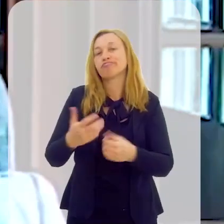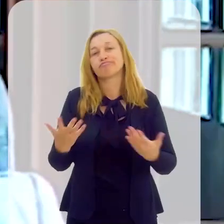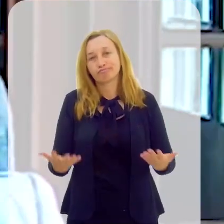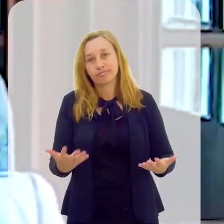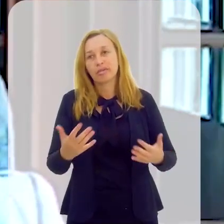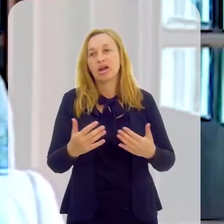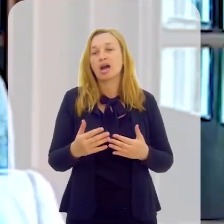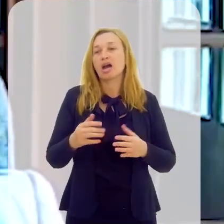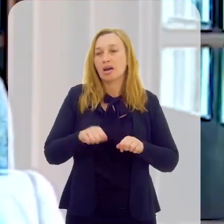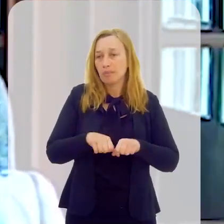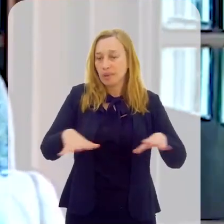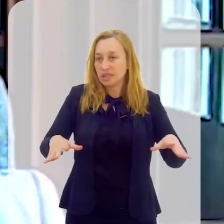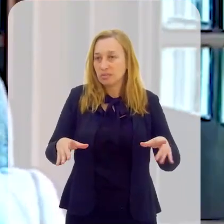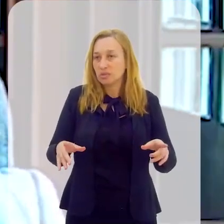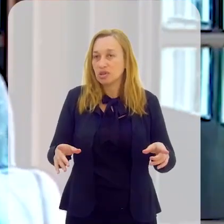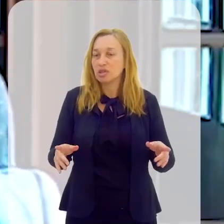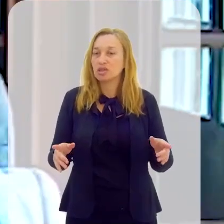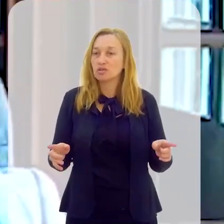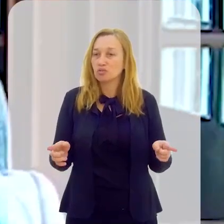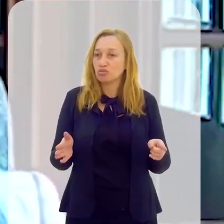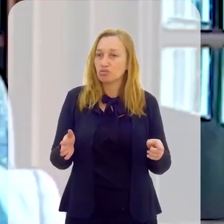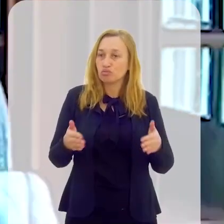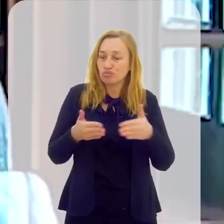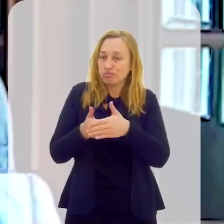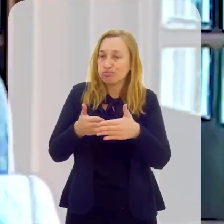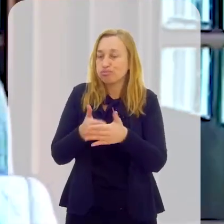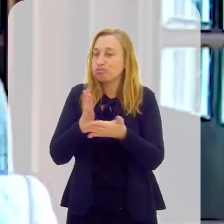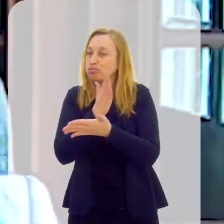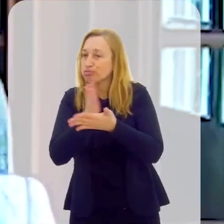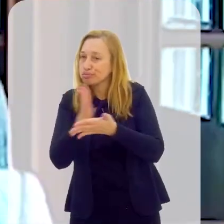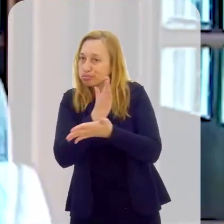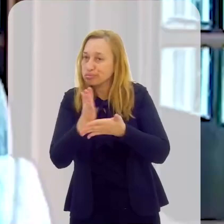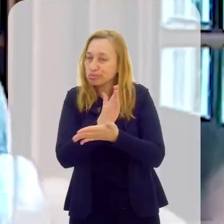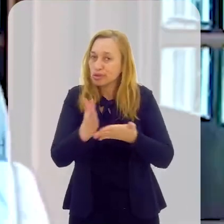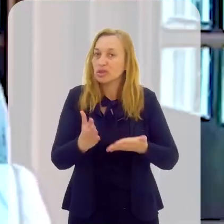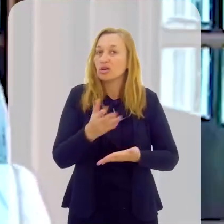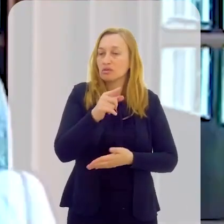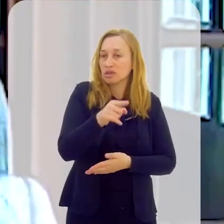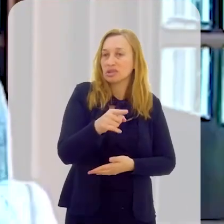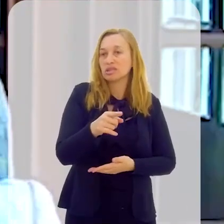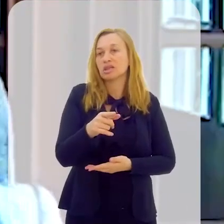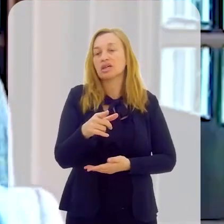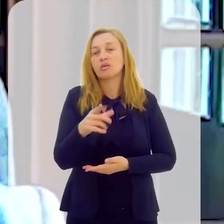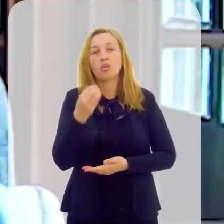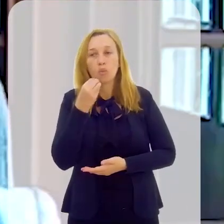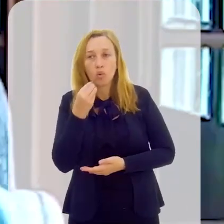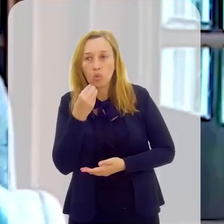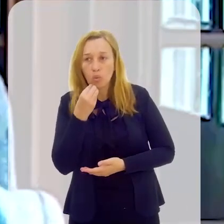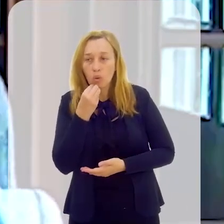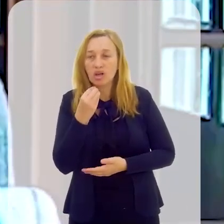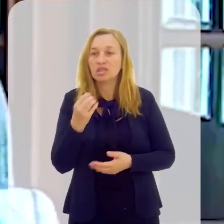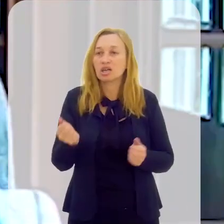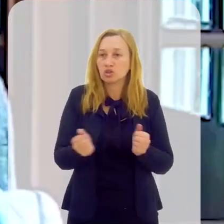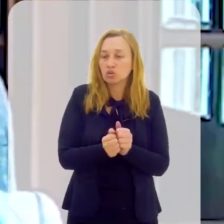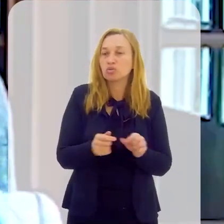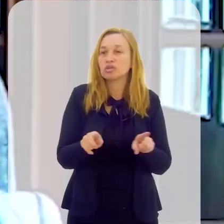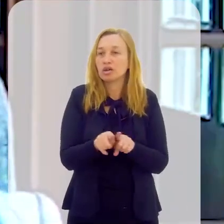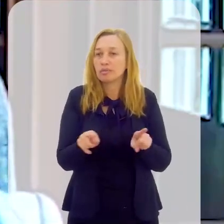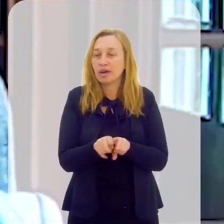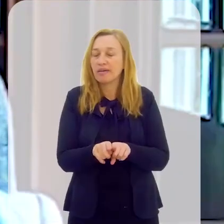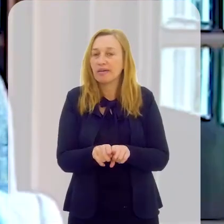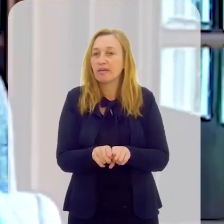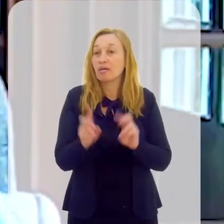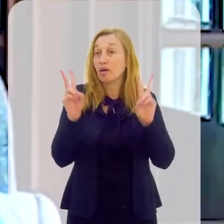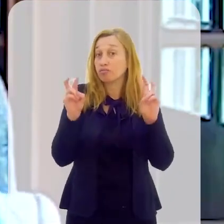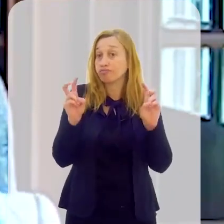últimos anos, e é claro, a pandemia restringiu muita coisa, mas agora a gente está retornando. Uma delas você teve até a